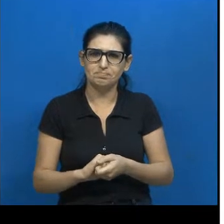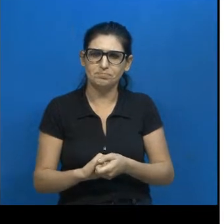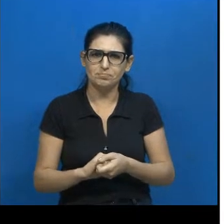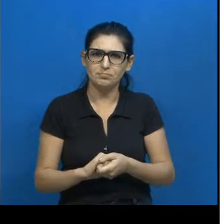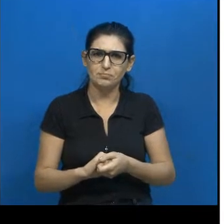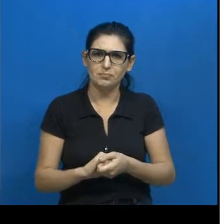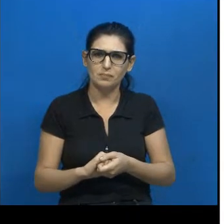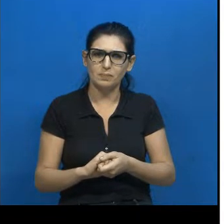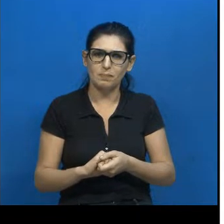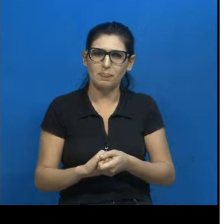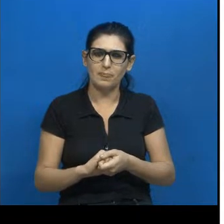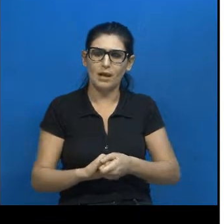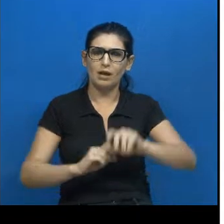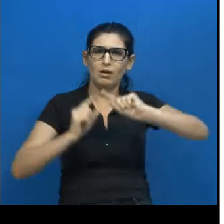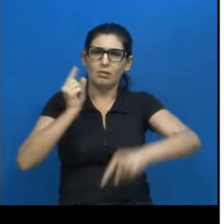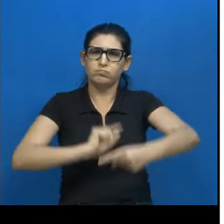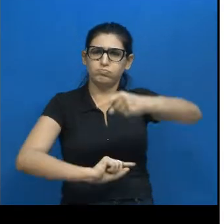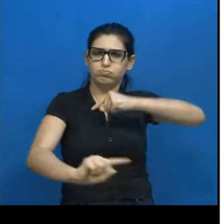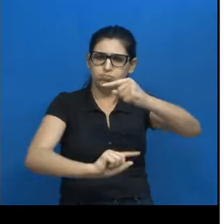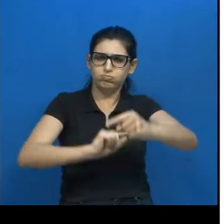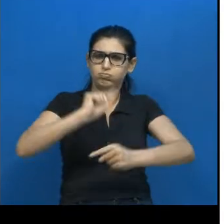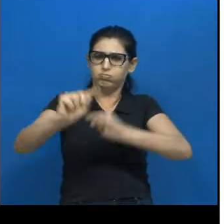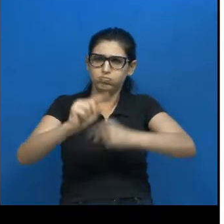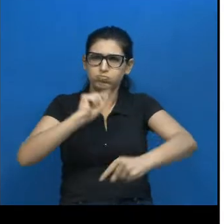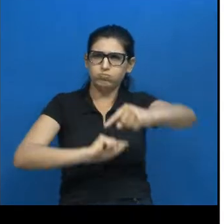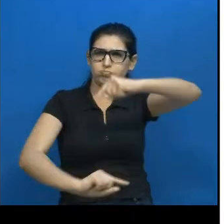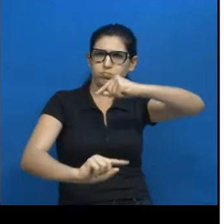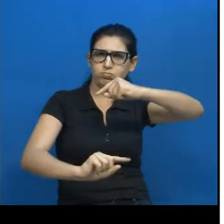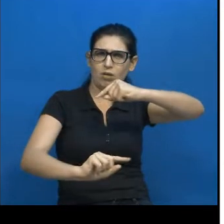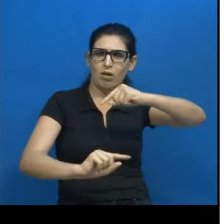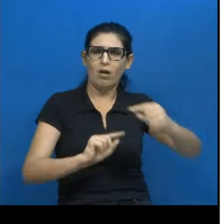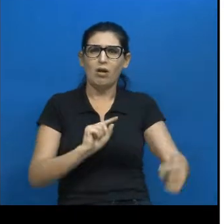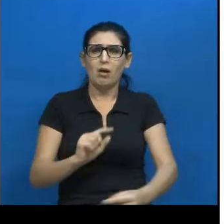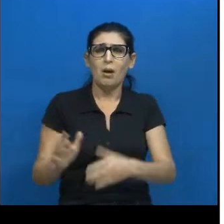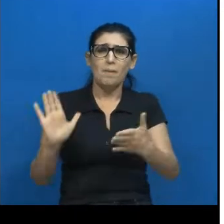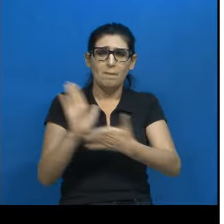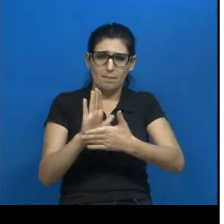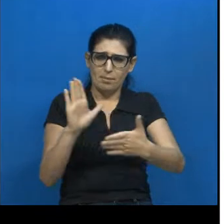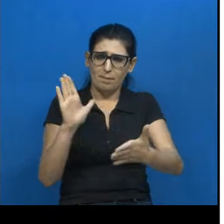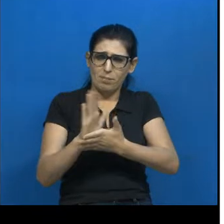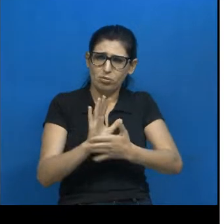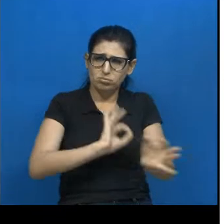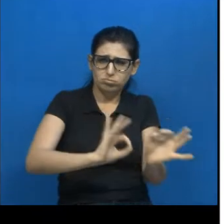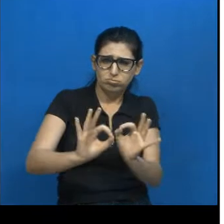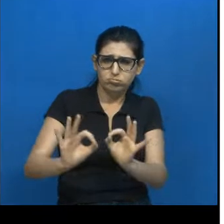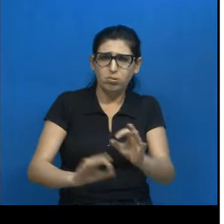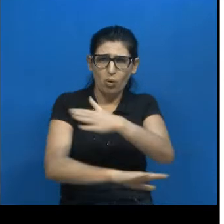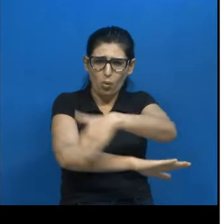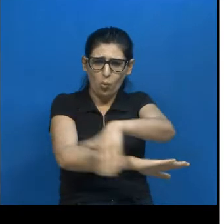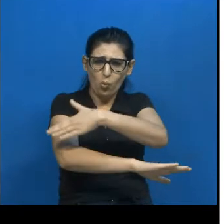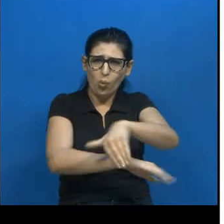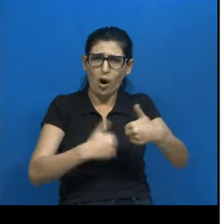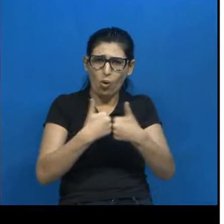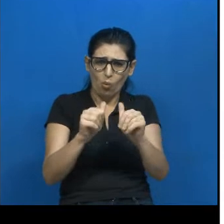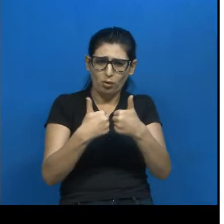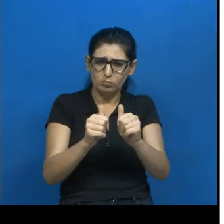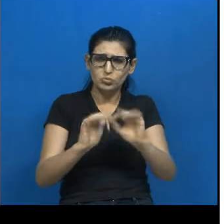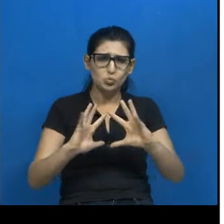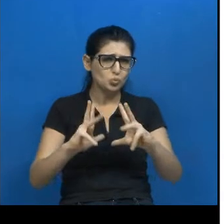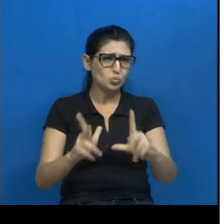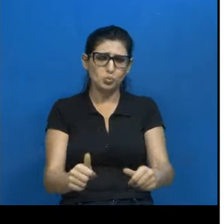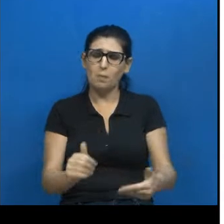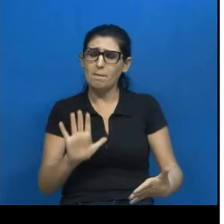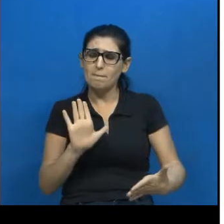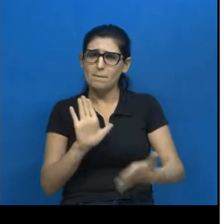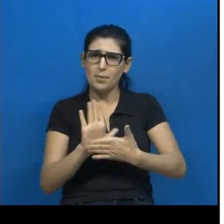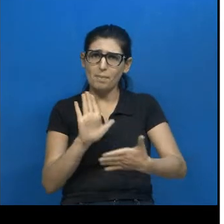Quando a gente fala reprogramação, o que é? A gente está remodelando essa linha, a proposta é essa, isso aqui é tudo uma proposta.